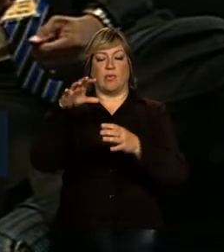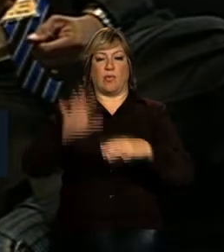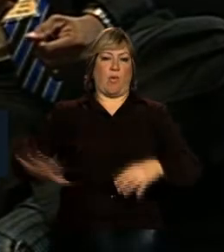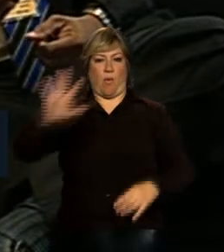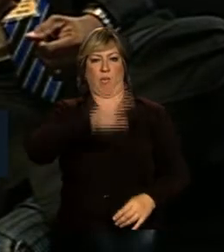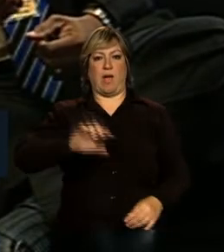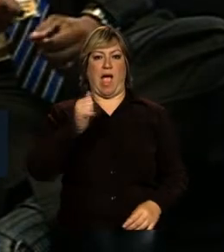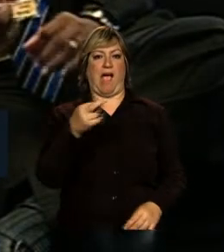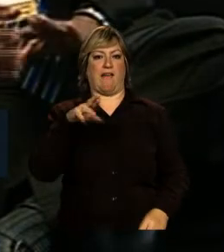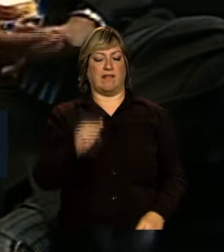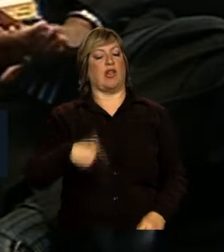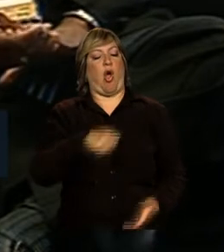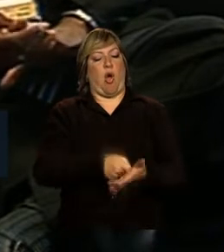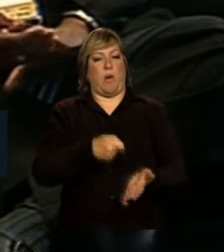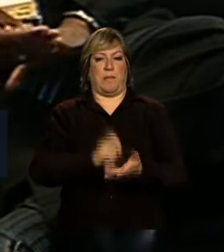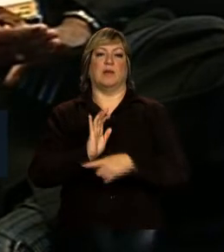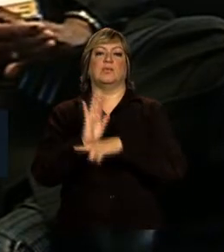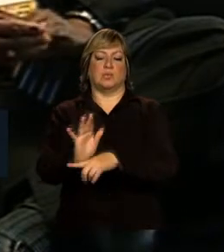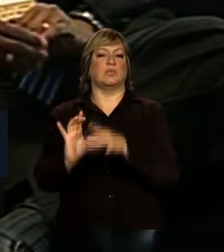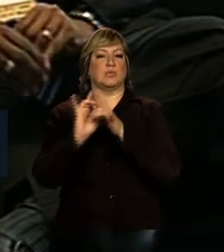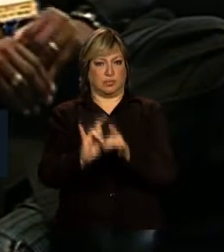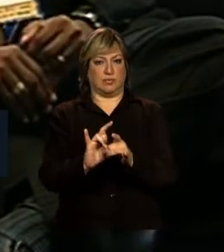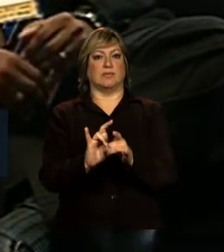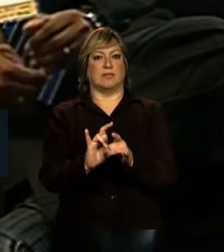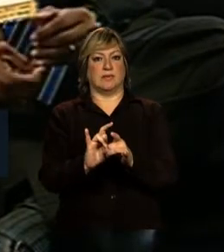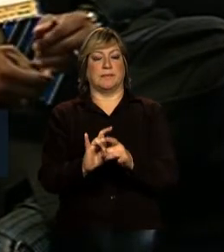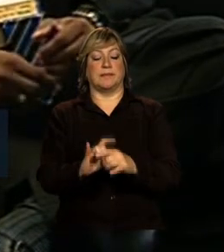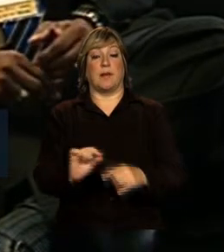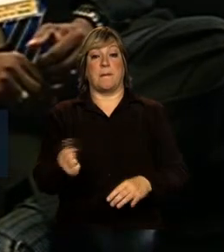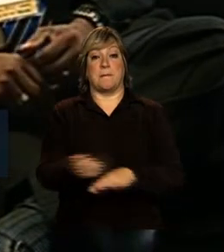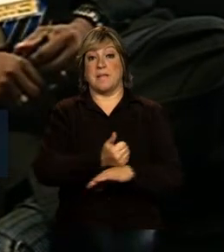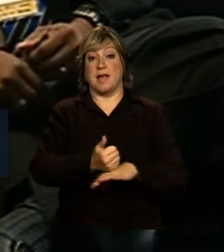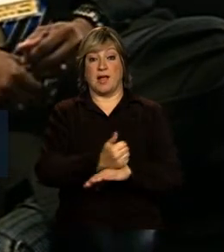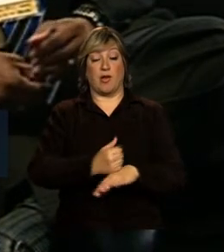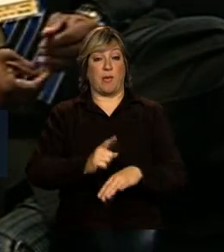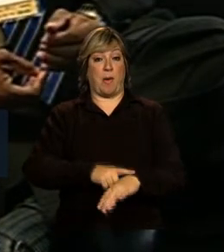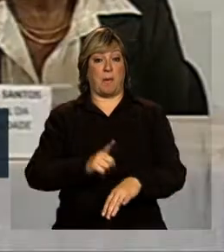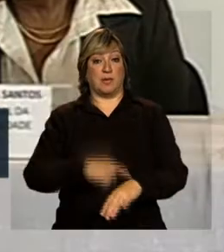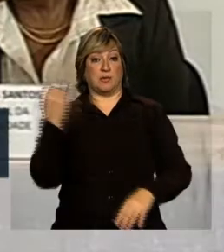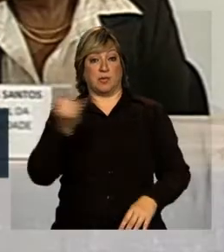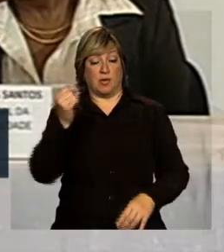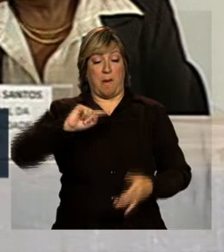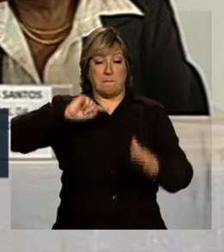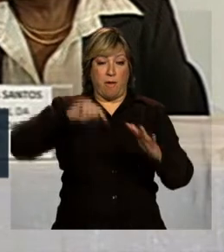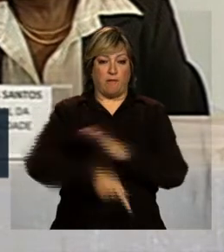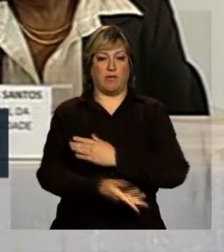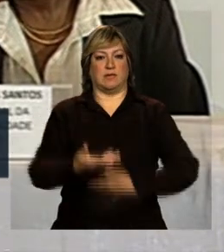o dever de cooperação. E não existiria melhor ocasião para intensificar nossas